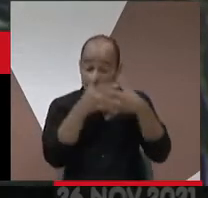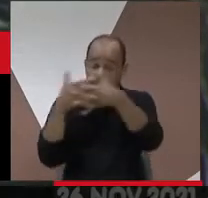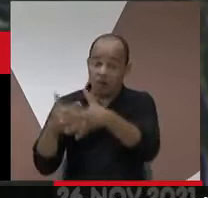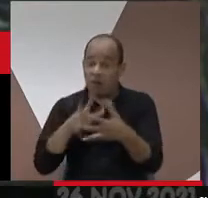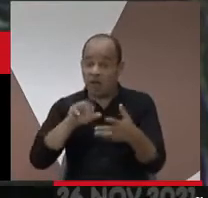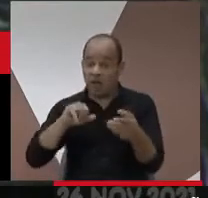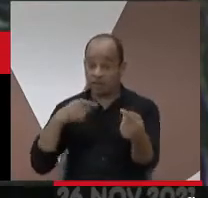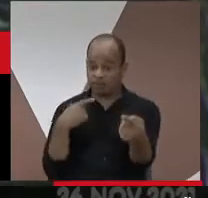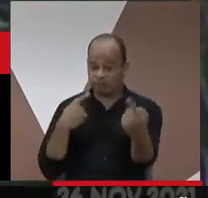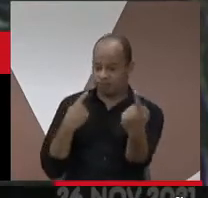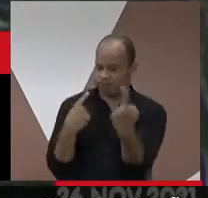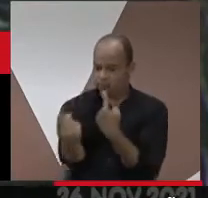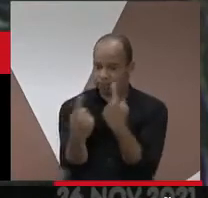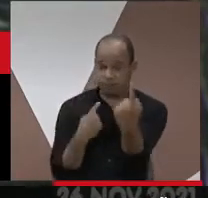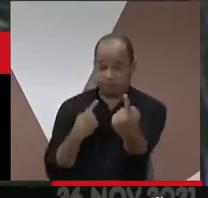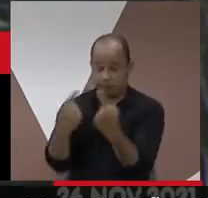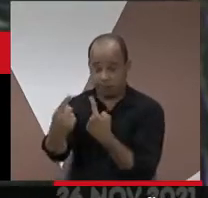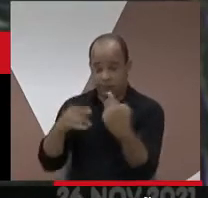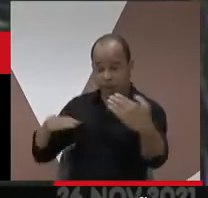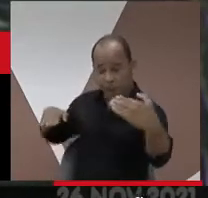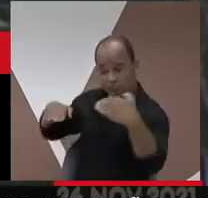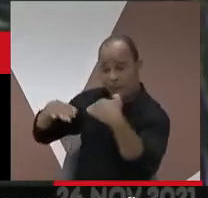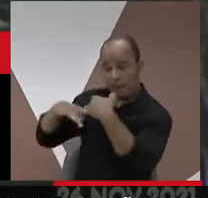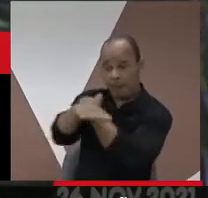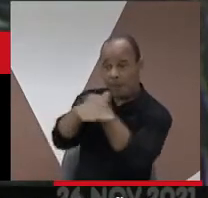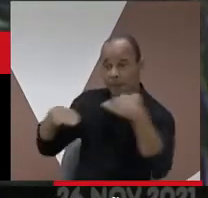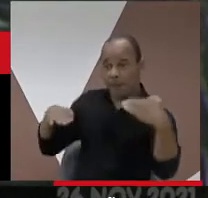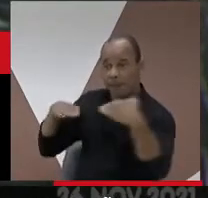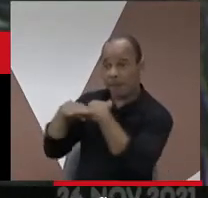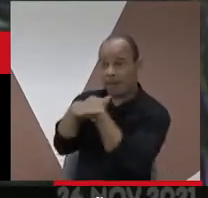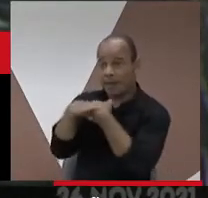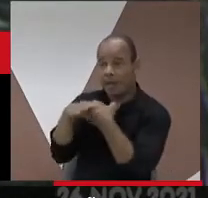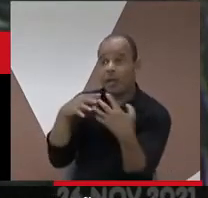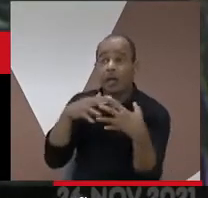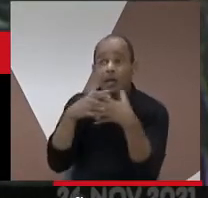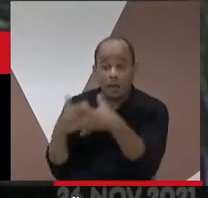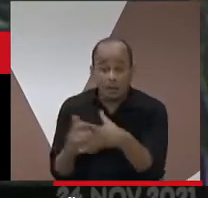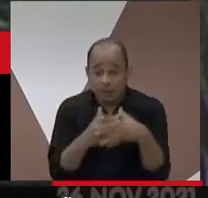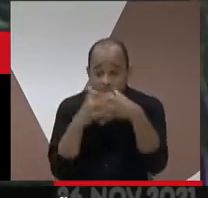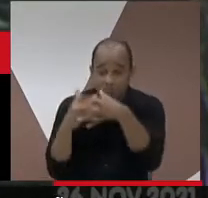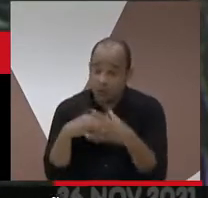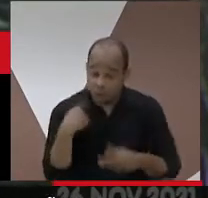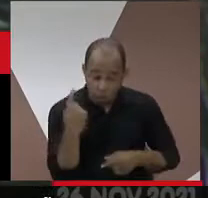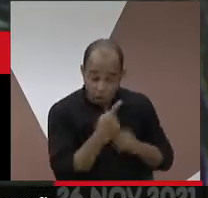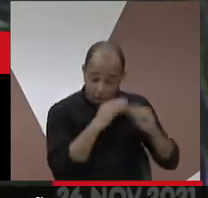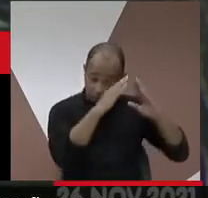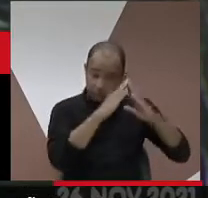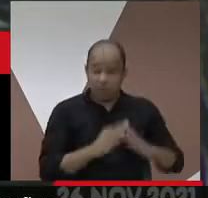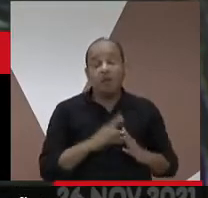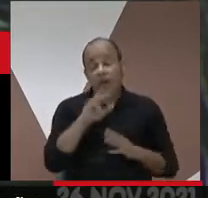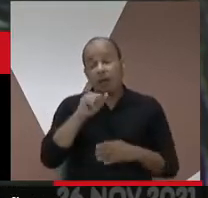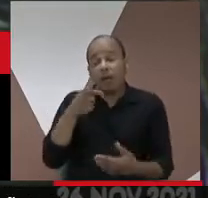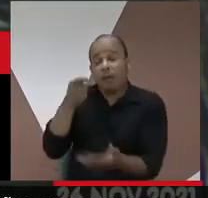e, para nós que somos moradores, para utilizá-lo, nós vamos ter que pagar pedágio.